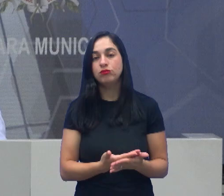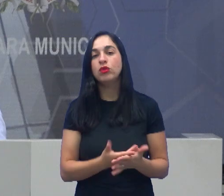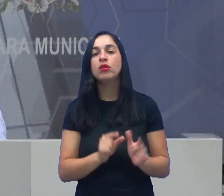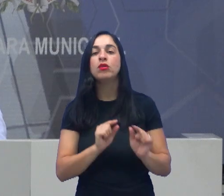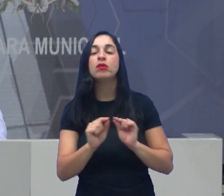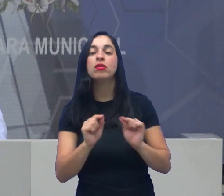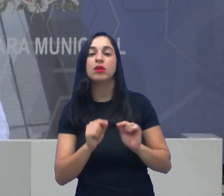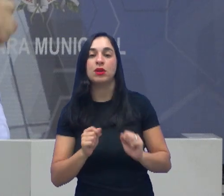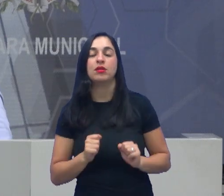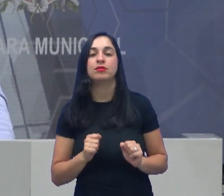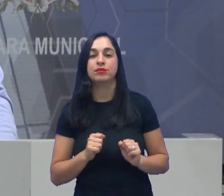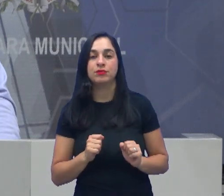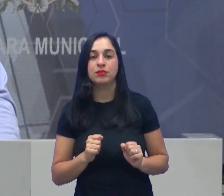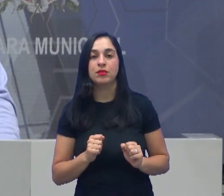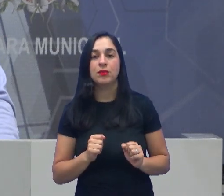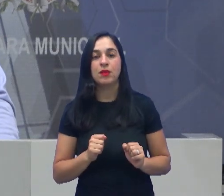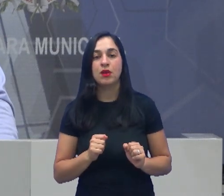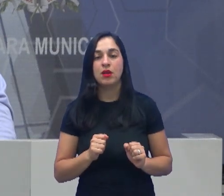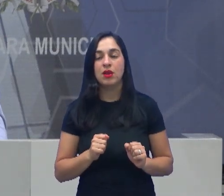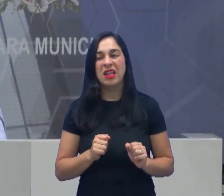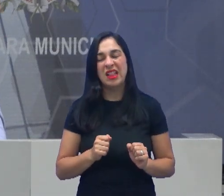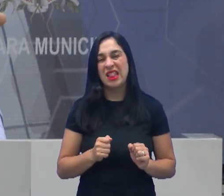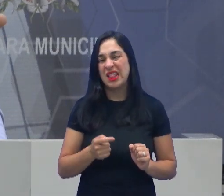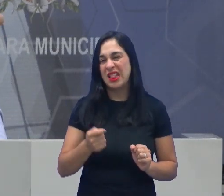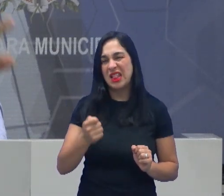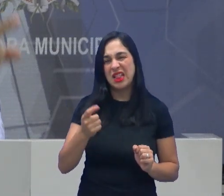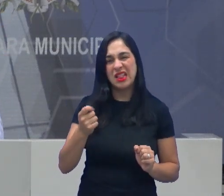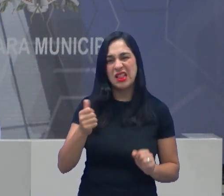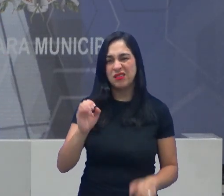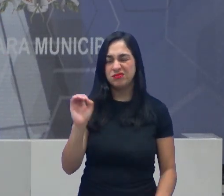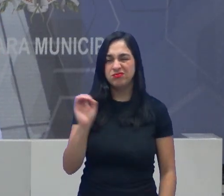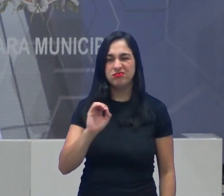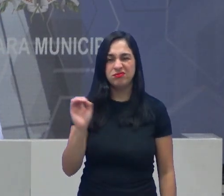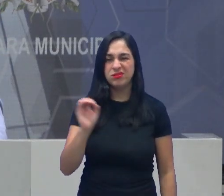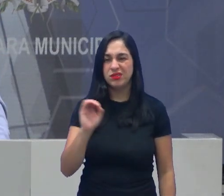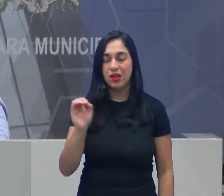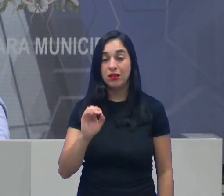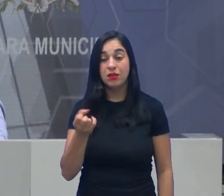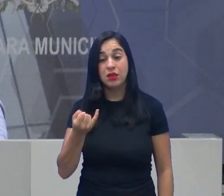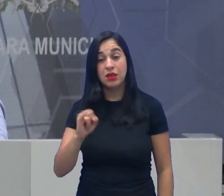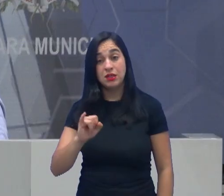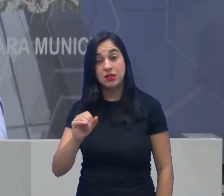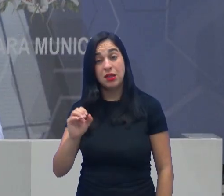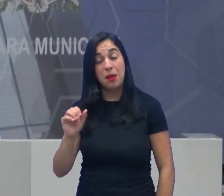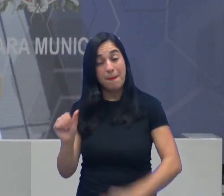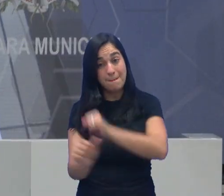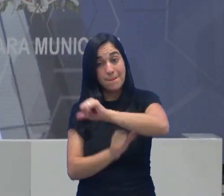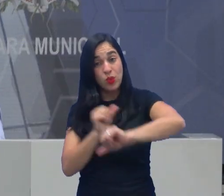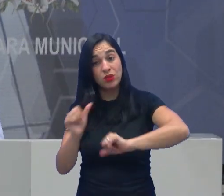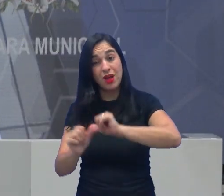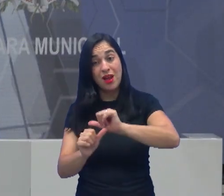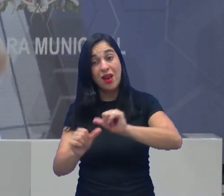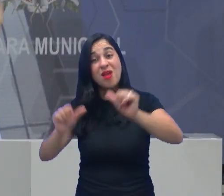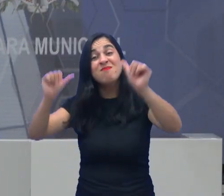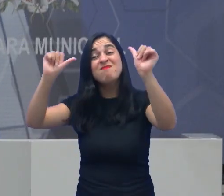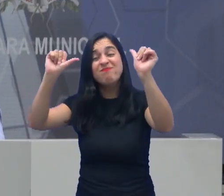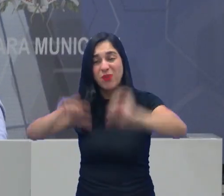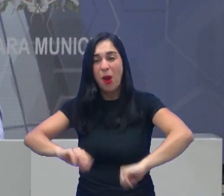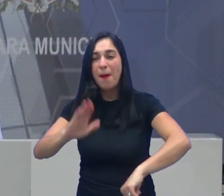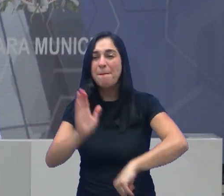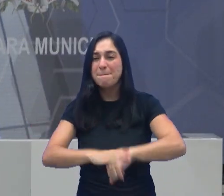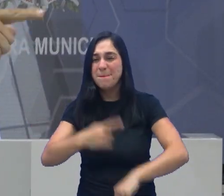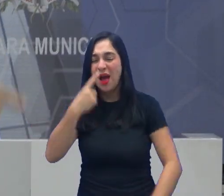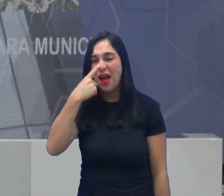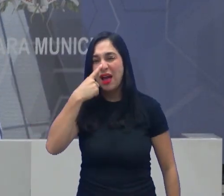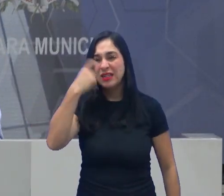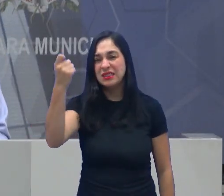pouco vai ser mudado. E se tiver mudado, vai ser mudado para pior. Mais lixo, mais entulho